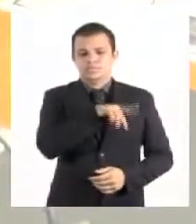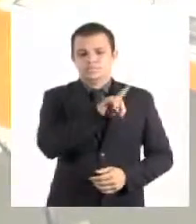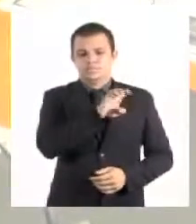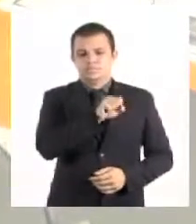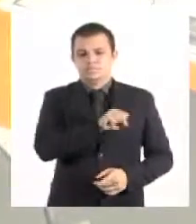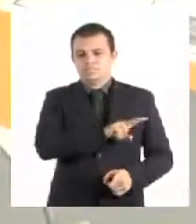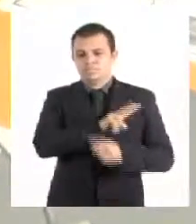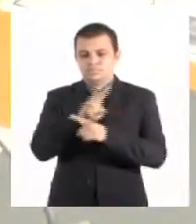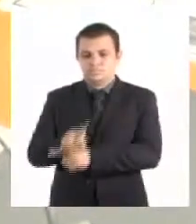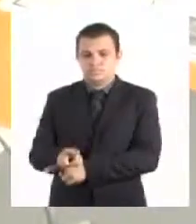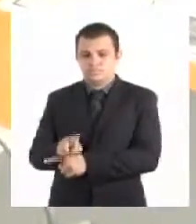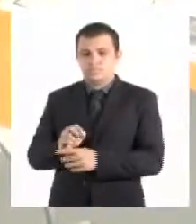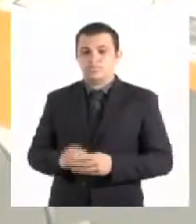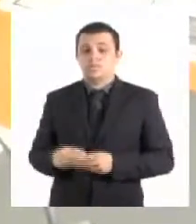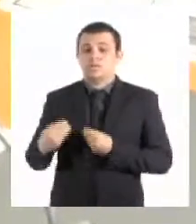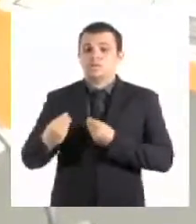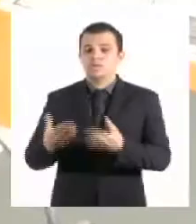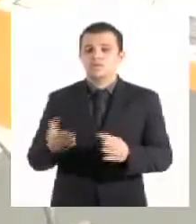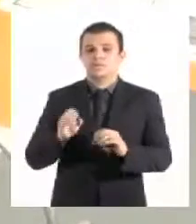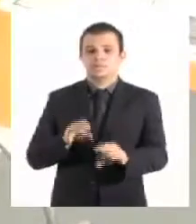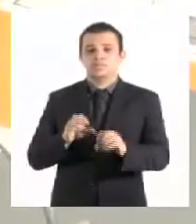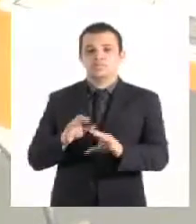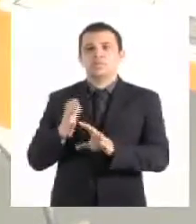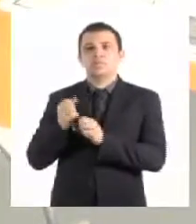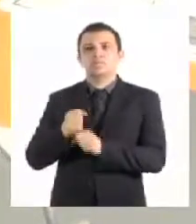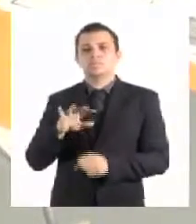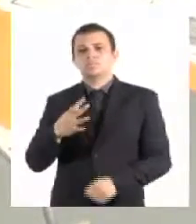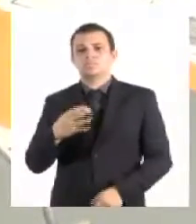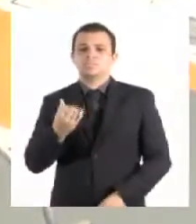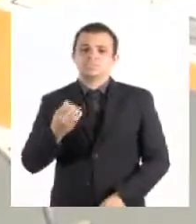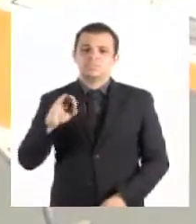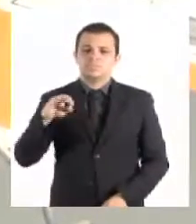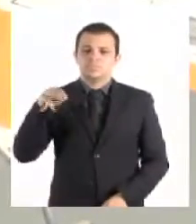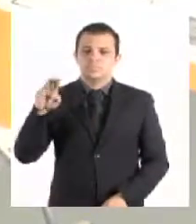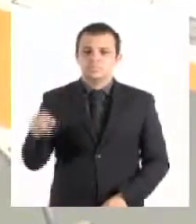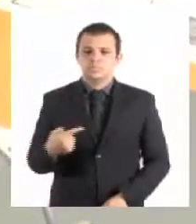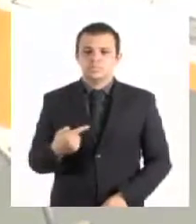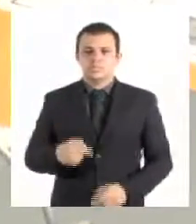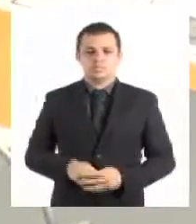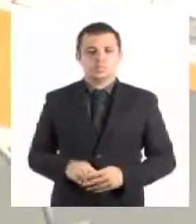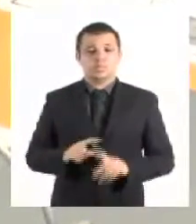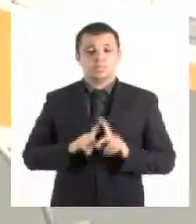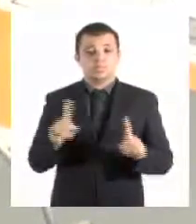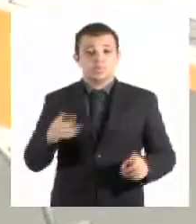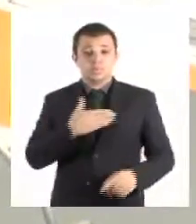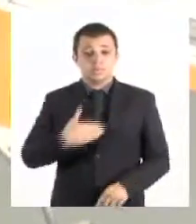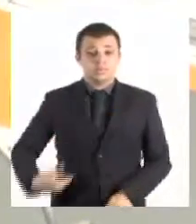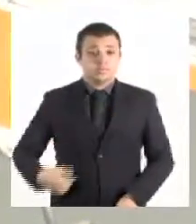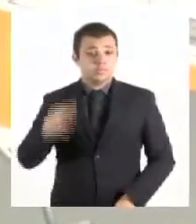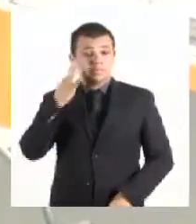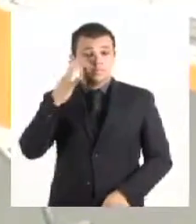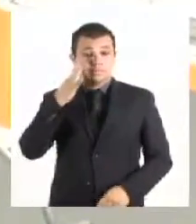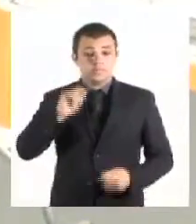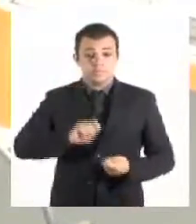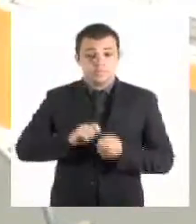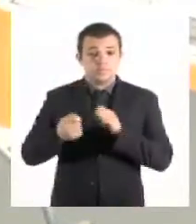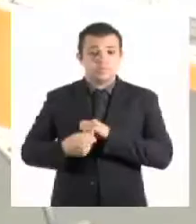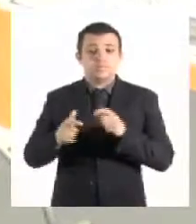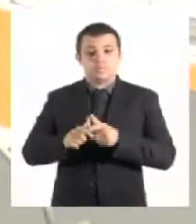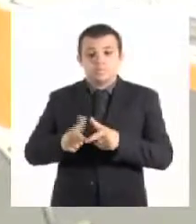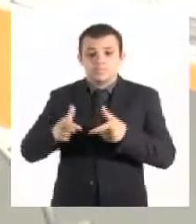por exemplo, eram cerca de 60 milhões. E o governo Flávio Dino redimensionou esse investimento para a